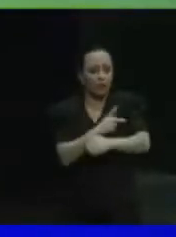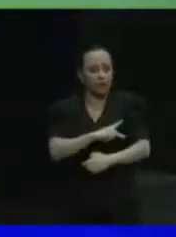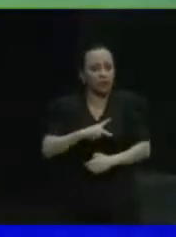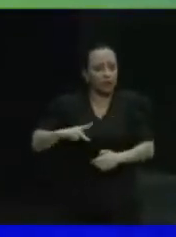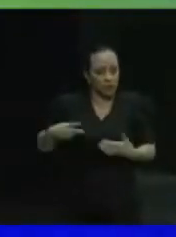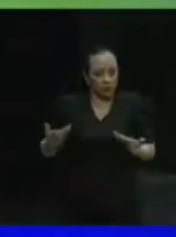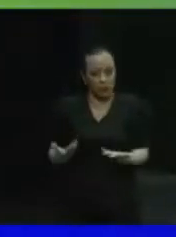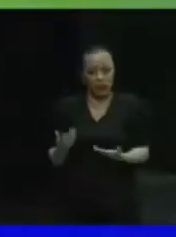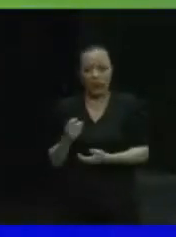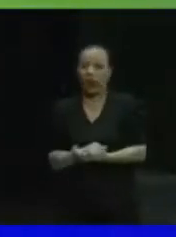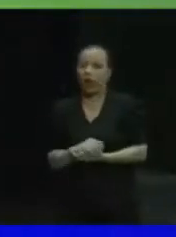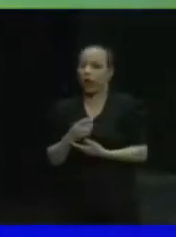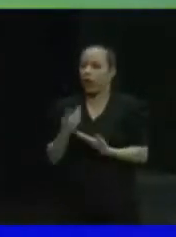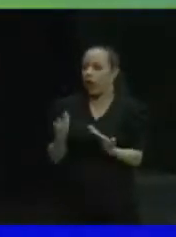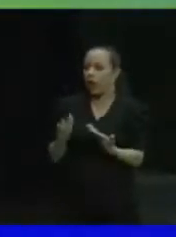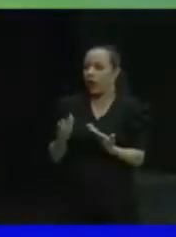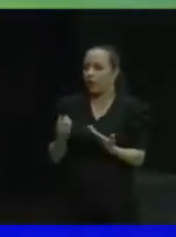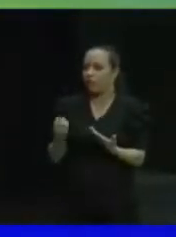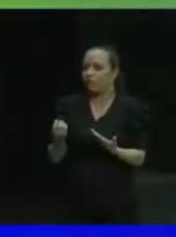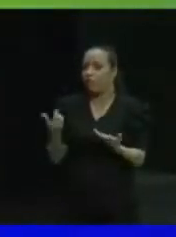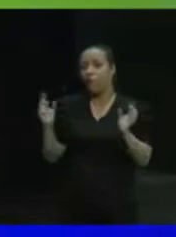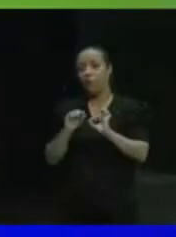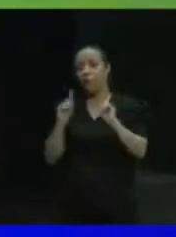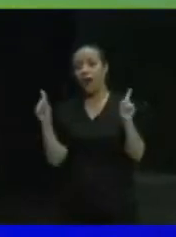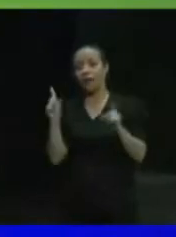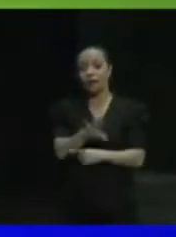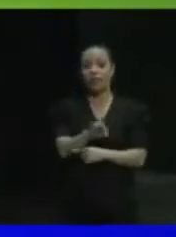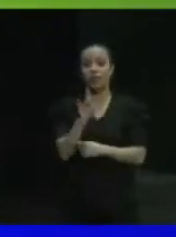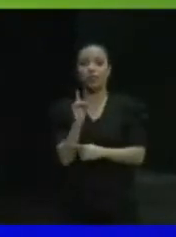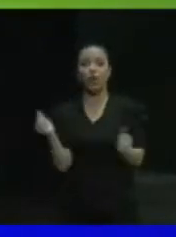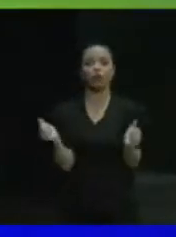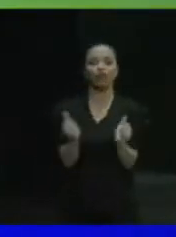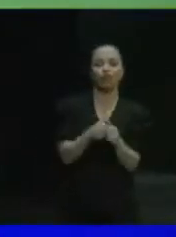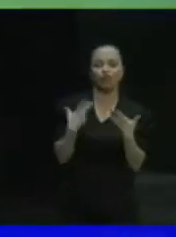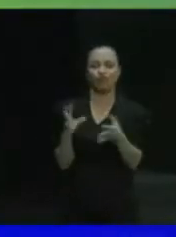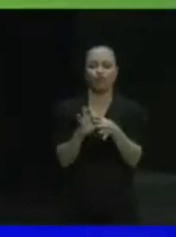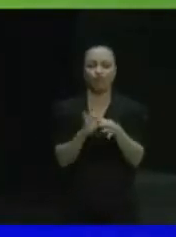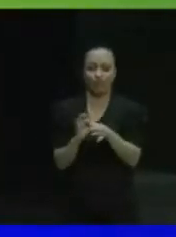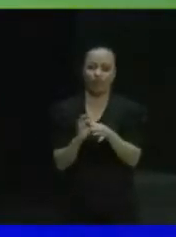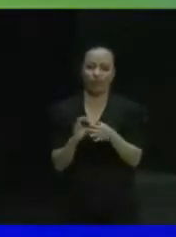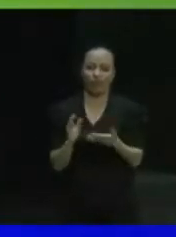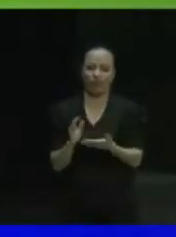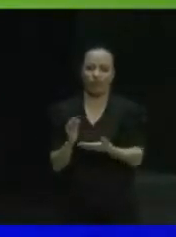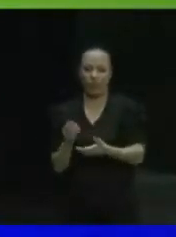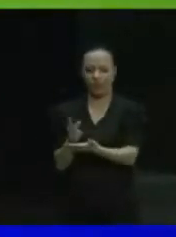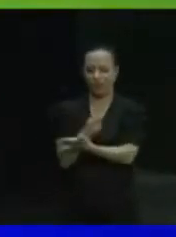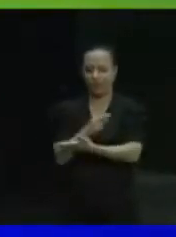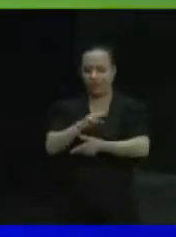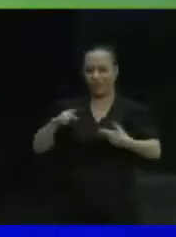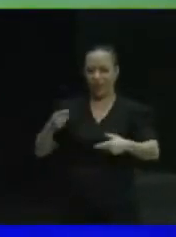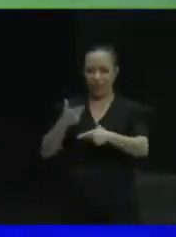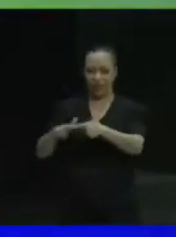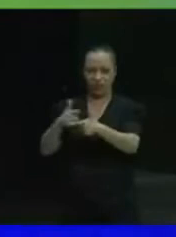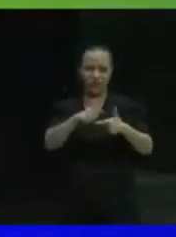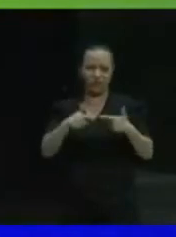a Eletrobras, aprova junto uma série de jabutis, coisas que ninguém entende direito,